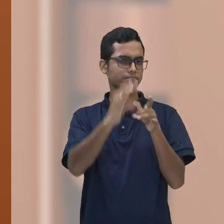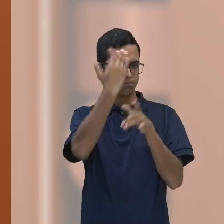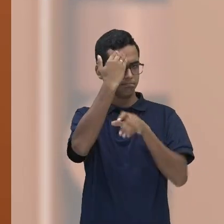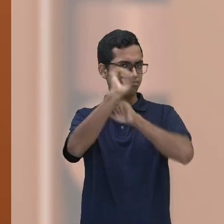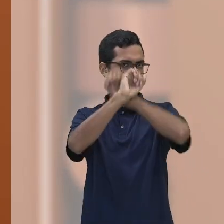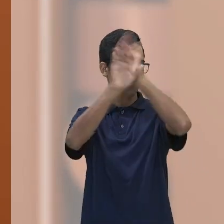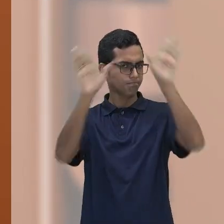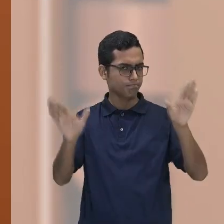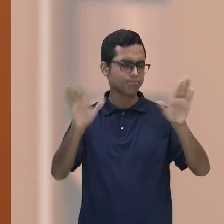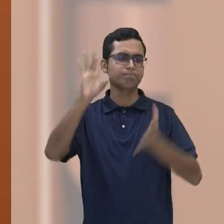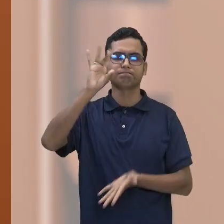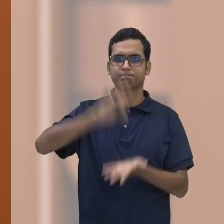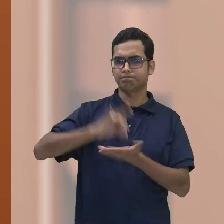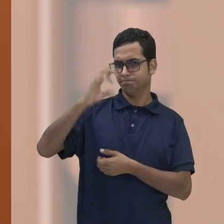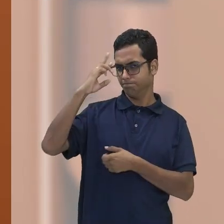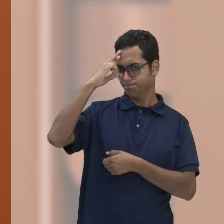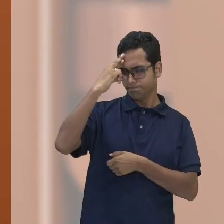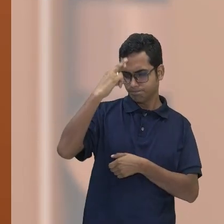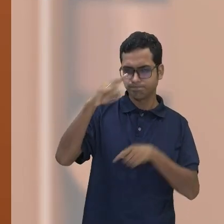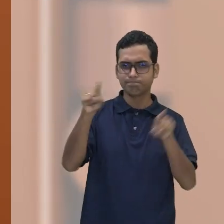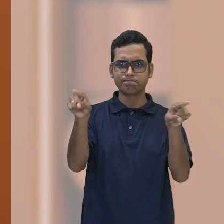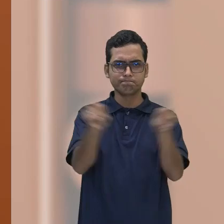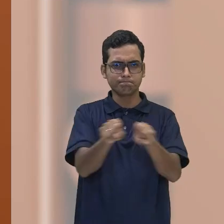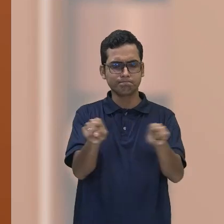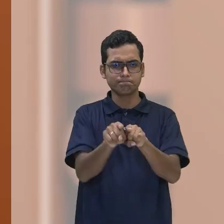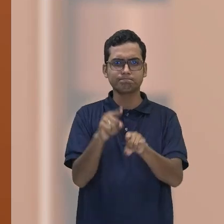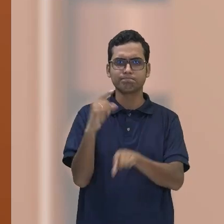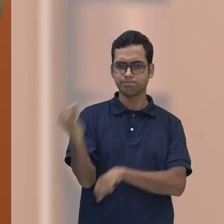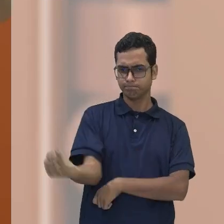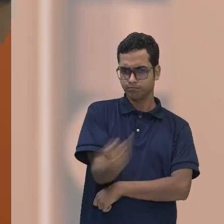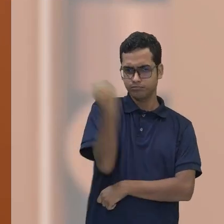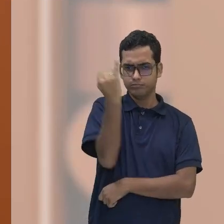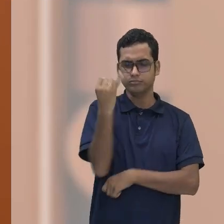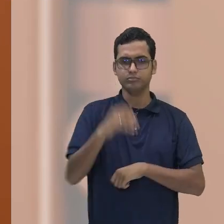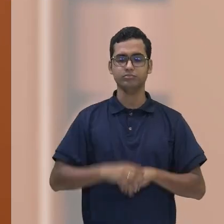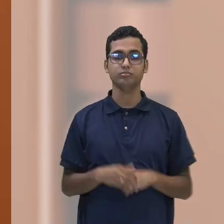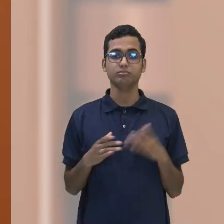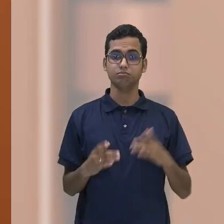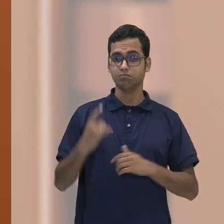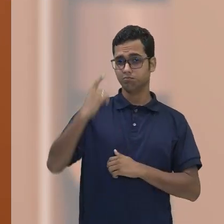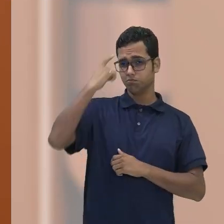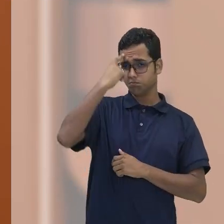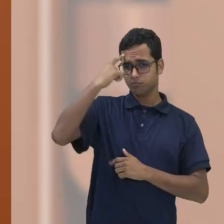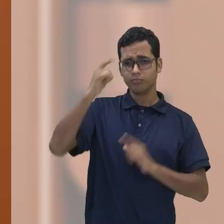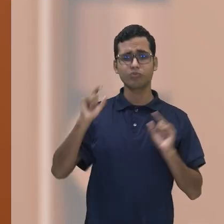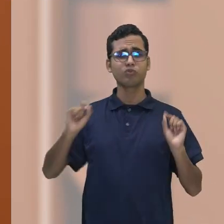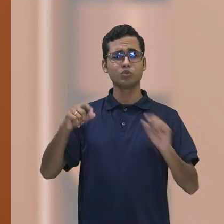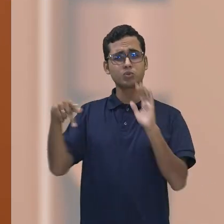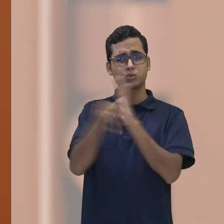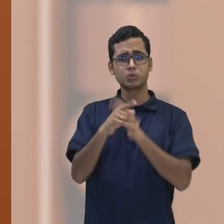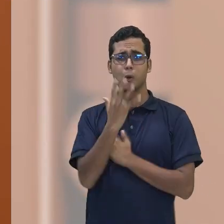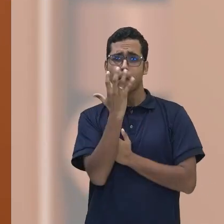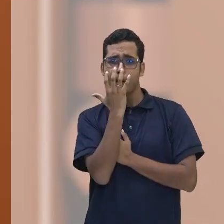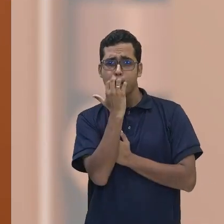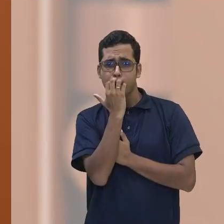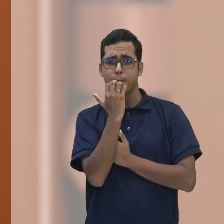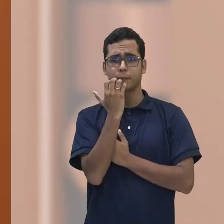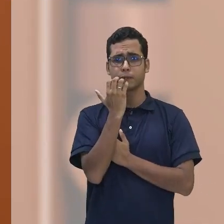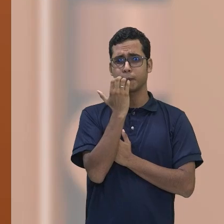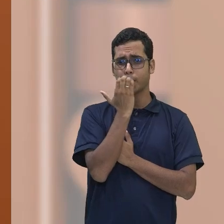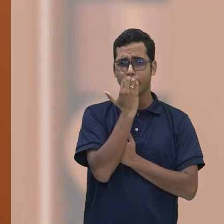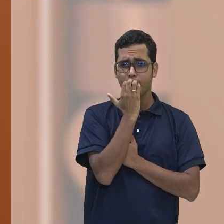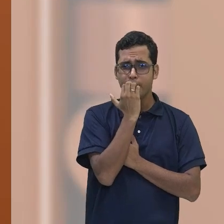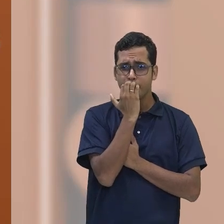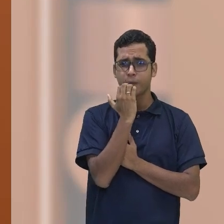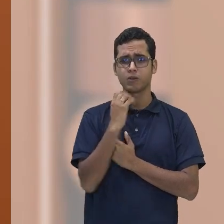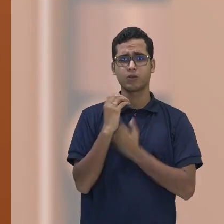reflexão muito forte e muito profunda aí. Tá? Então, dentro desse pensamento, o que Nietzsche vai chegar à conclusão? Ele vai chegar